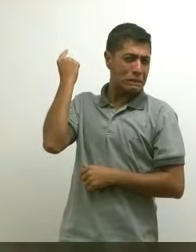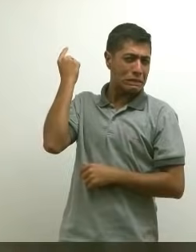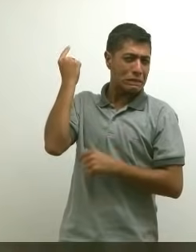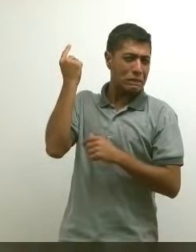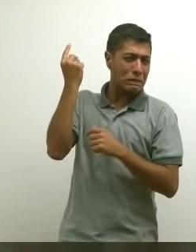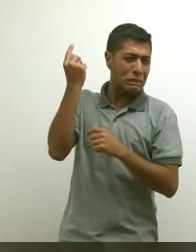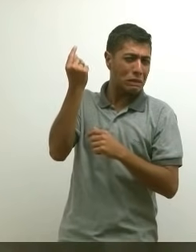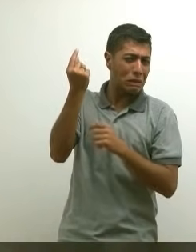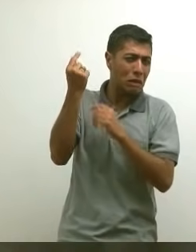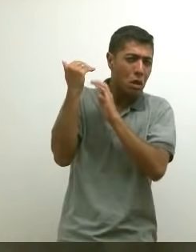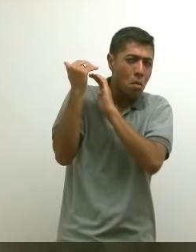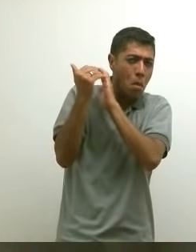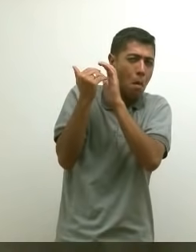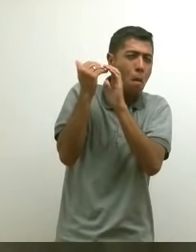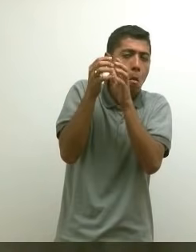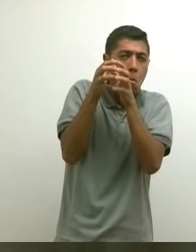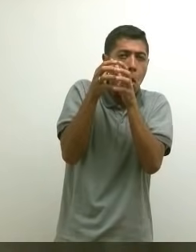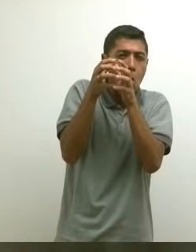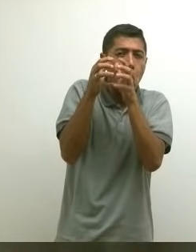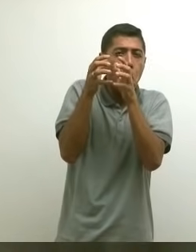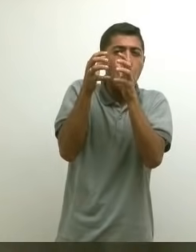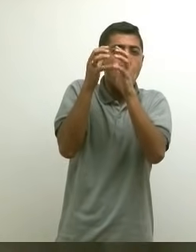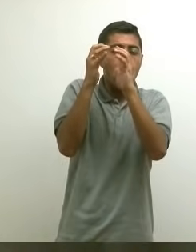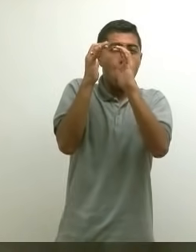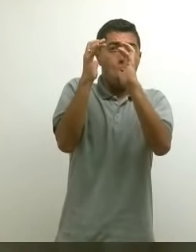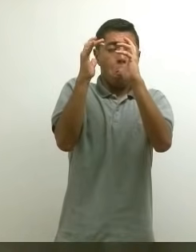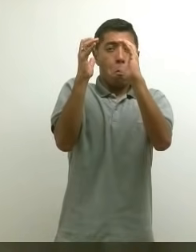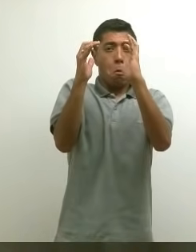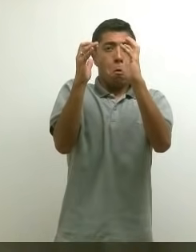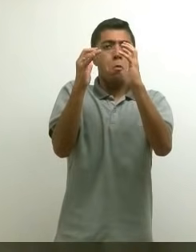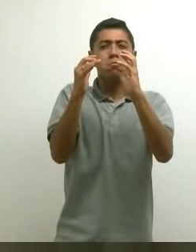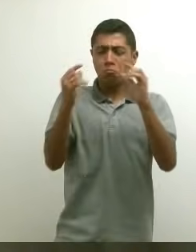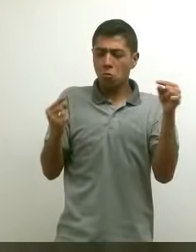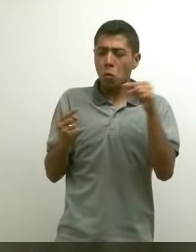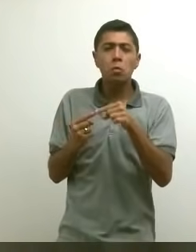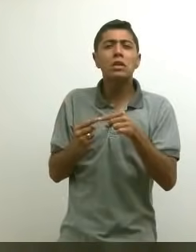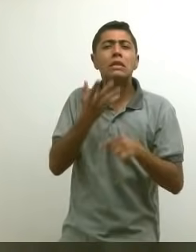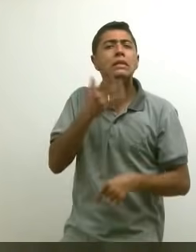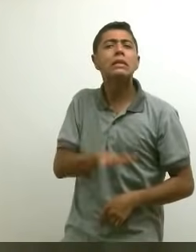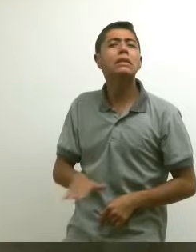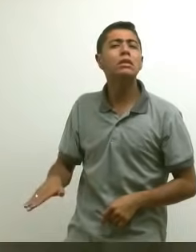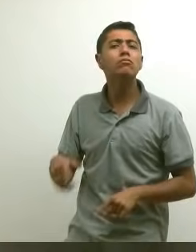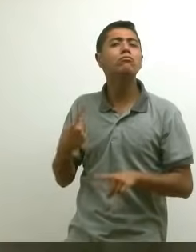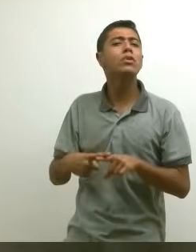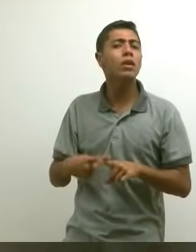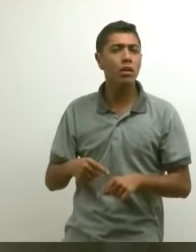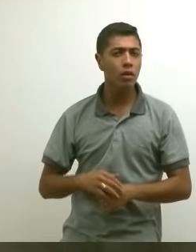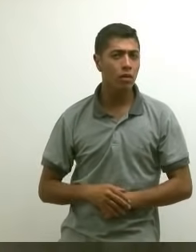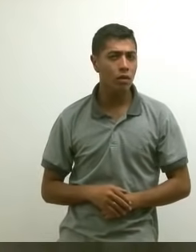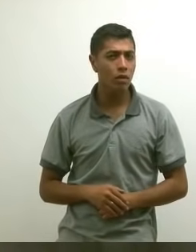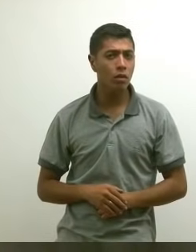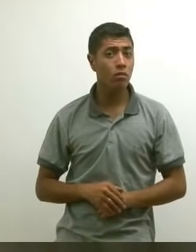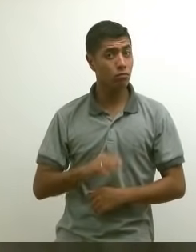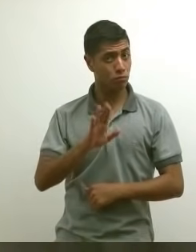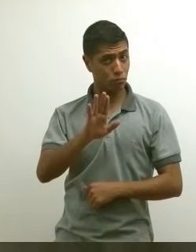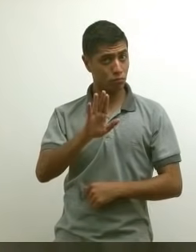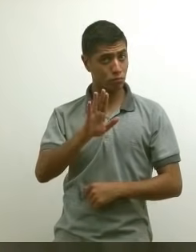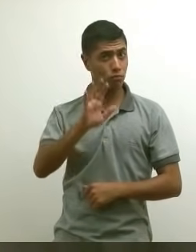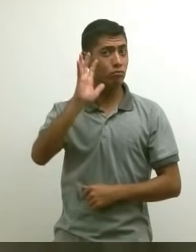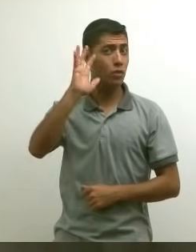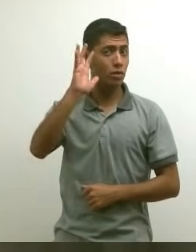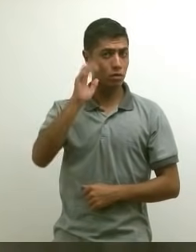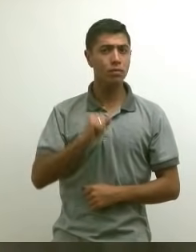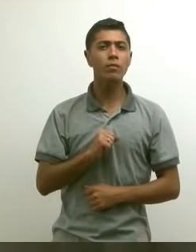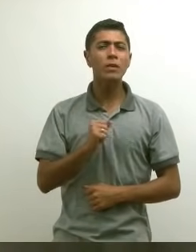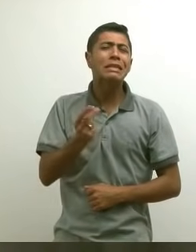corpórea semelhante que vai se desenvolver milhões de anos depois uma criança nem ambiental tem um